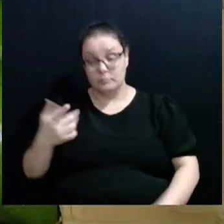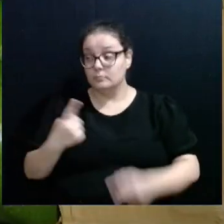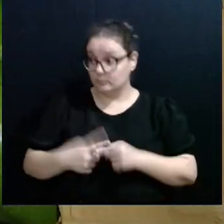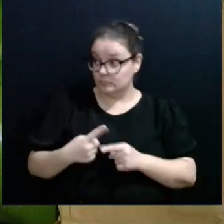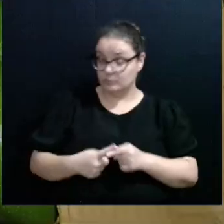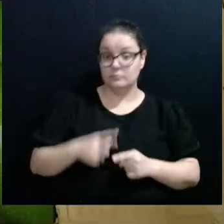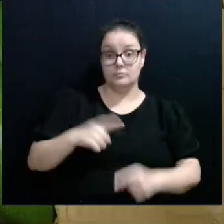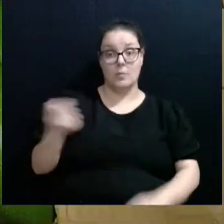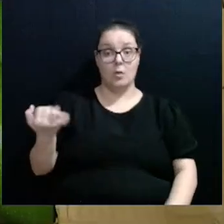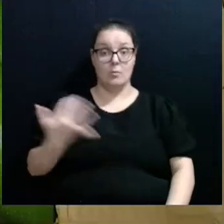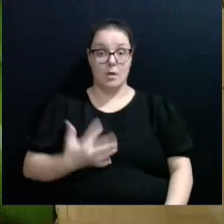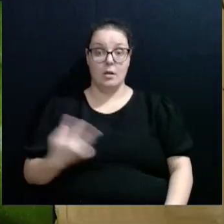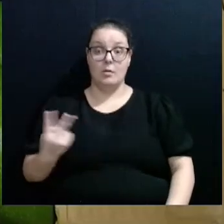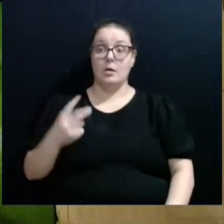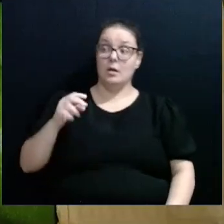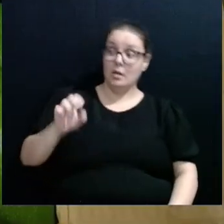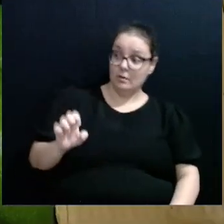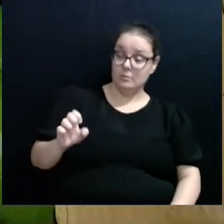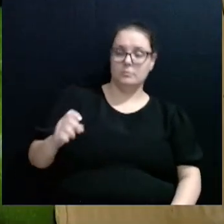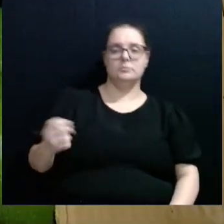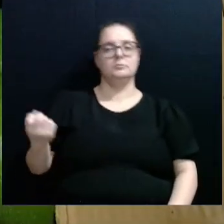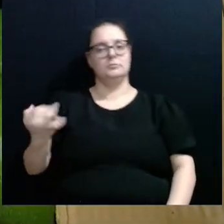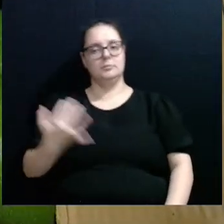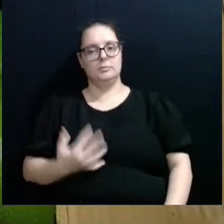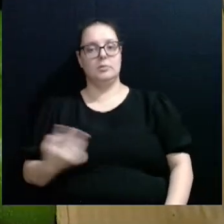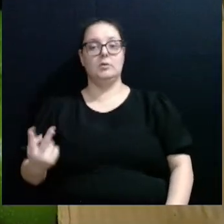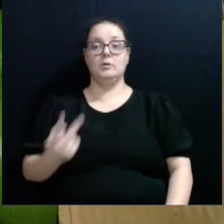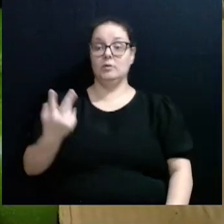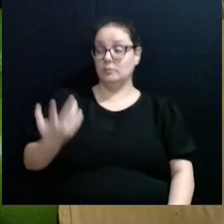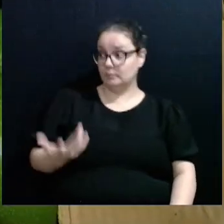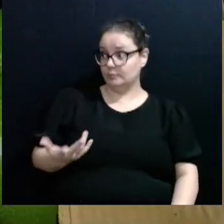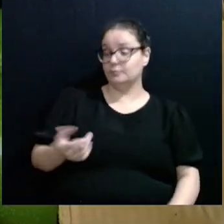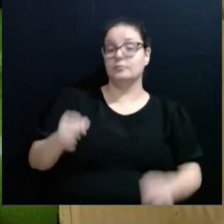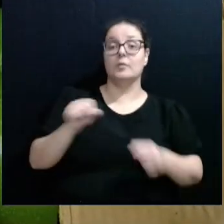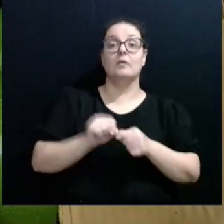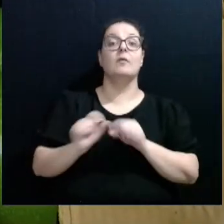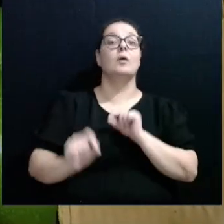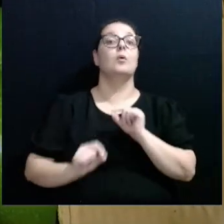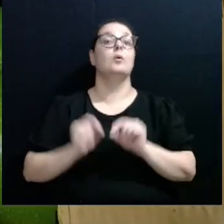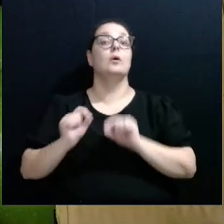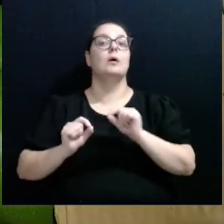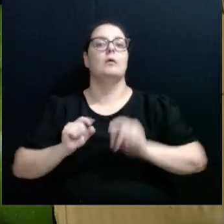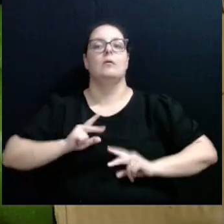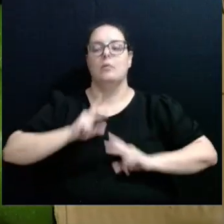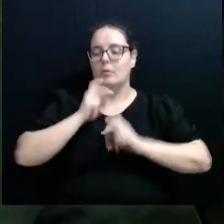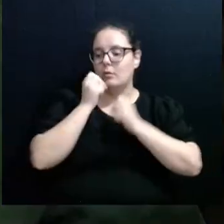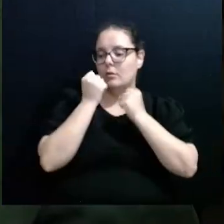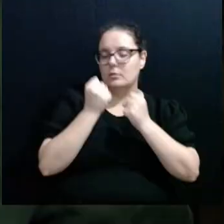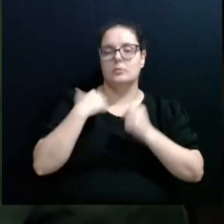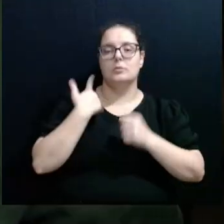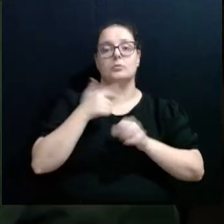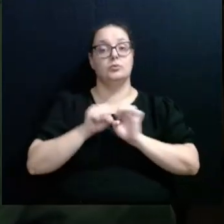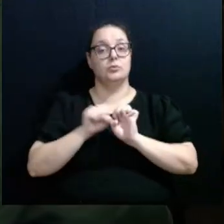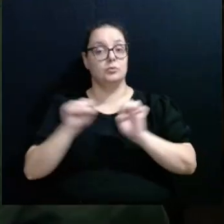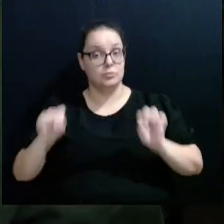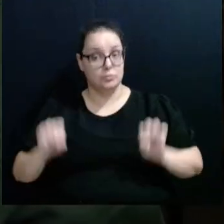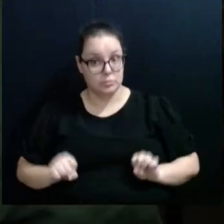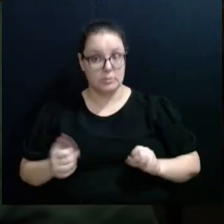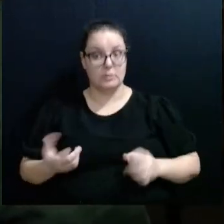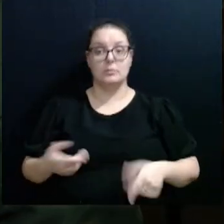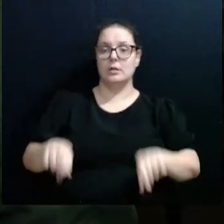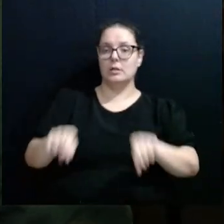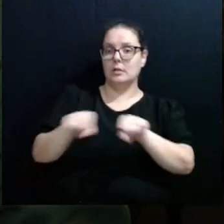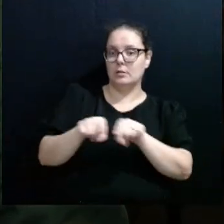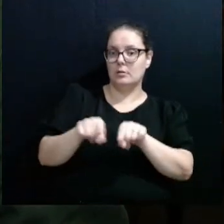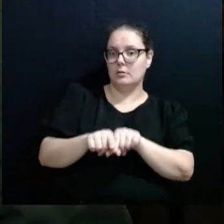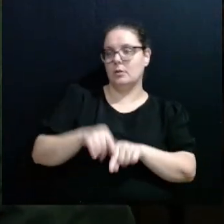vitamina E, uma quantidade de vitaminas que faz o quê? Que fortalece o nosso sistema e também tem gorduras boas, que